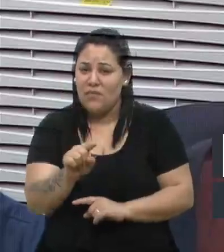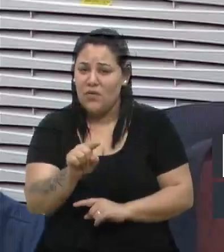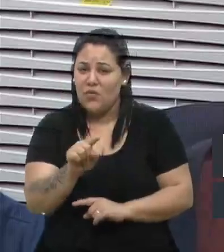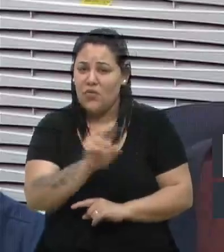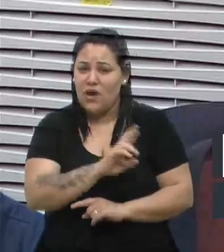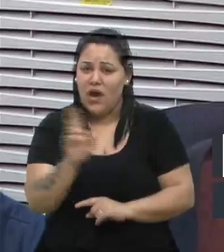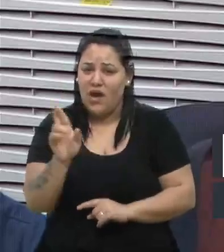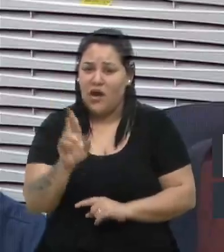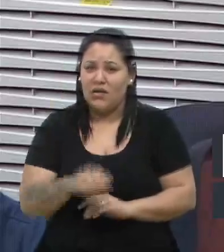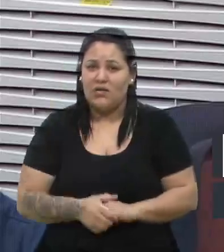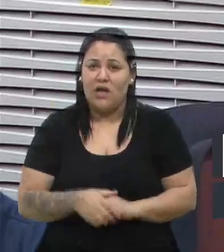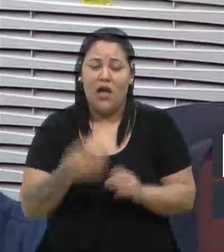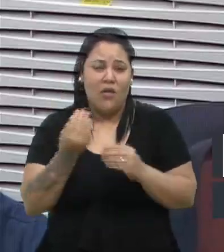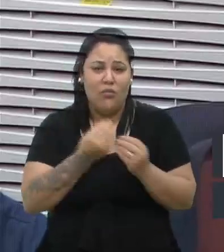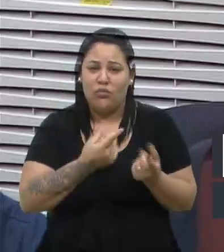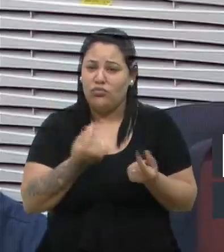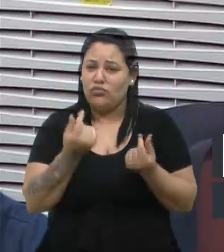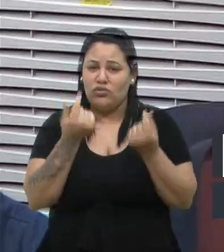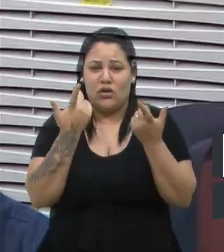250 mil reais é muito dinheiro.